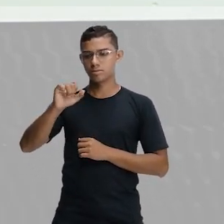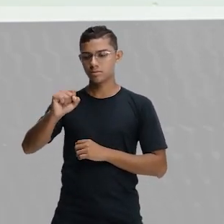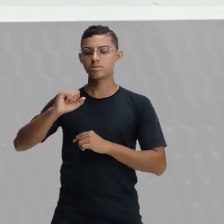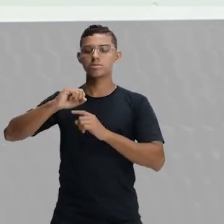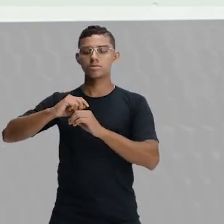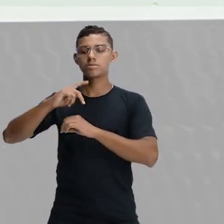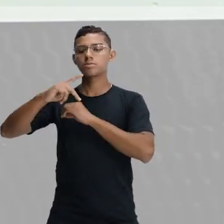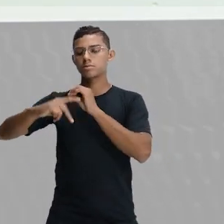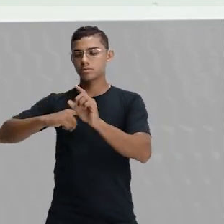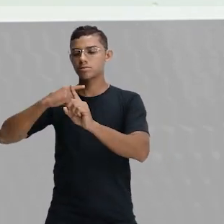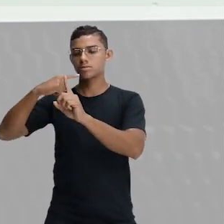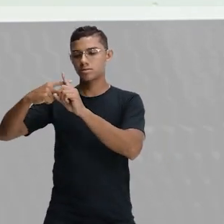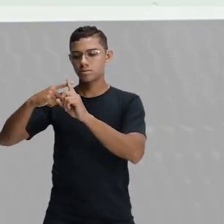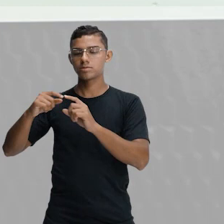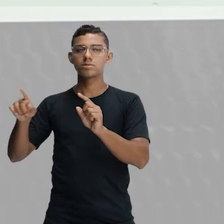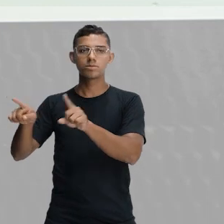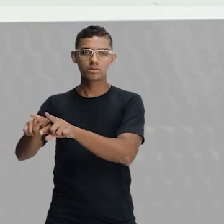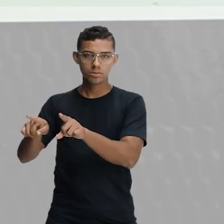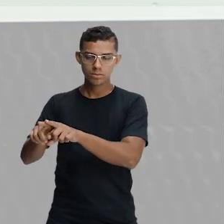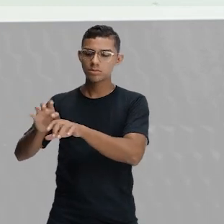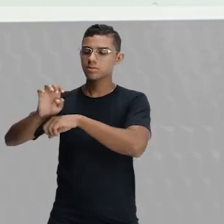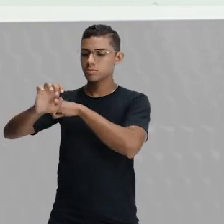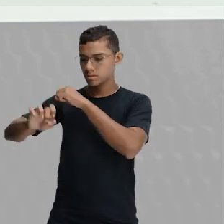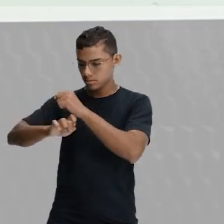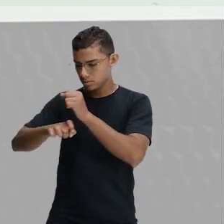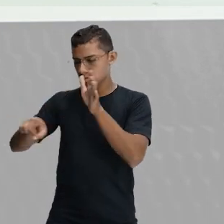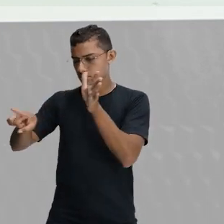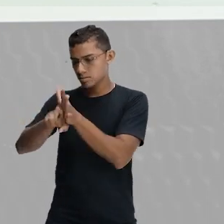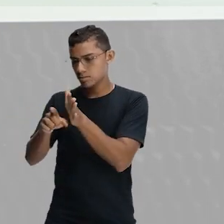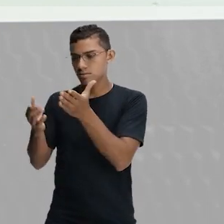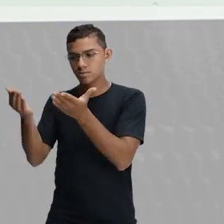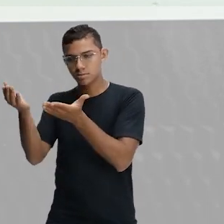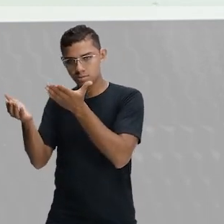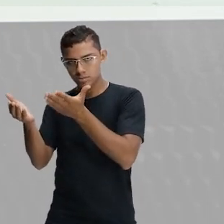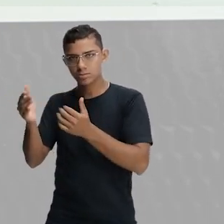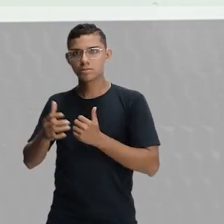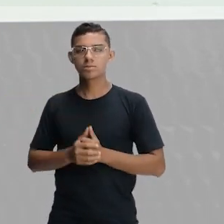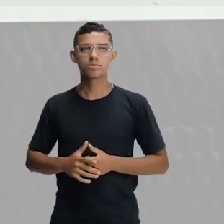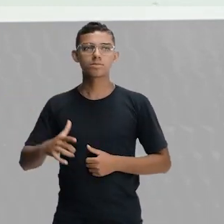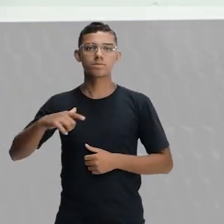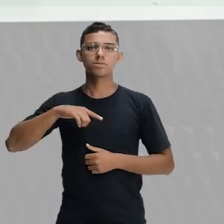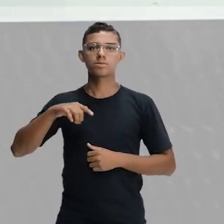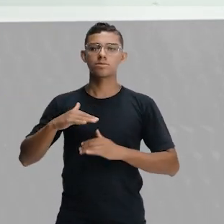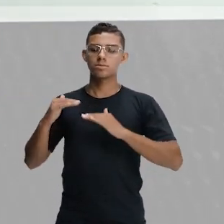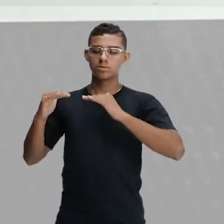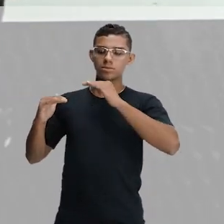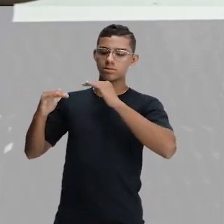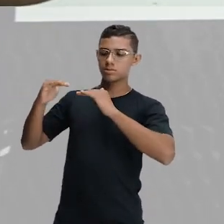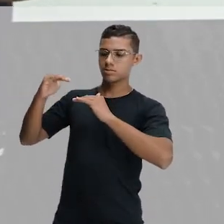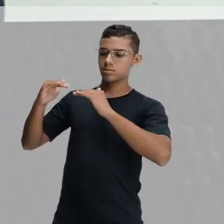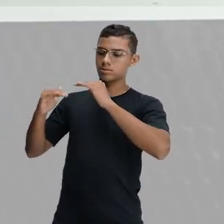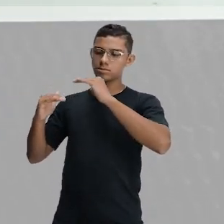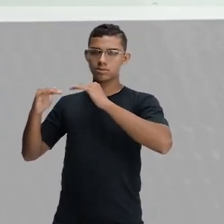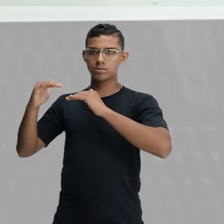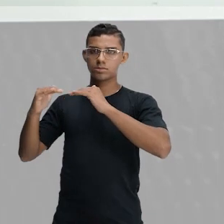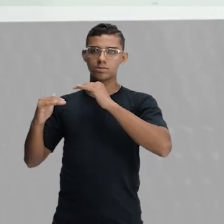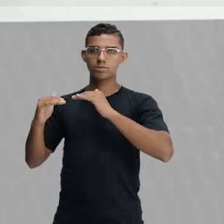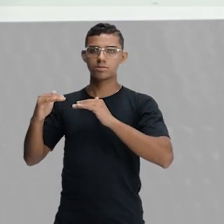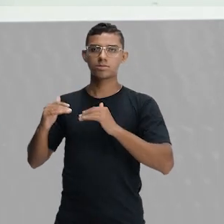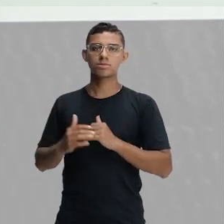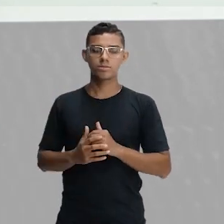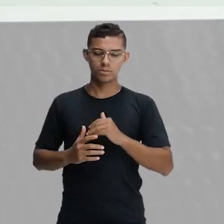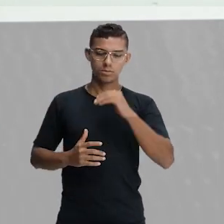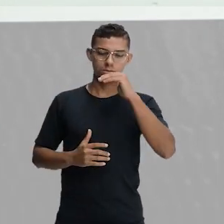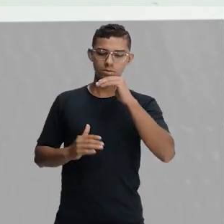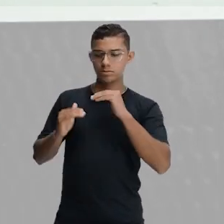e cargas negativas. Ou seja, eles estão ali em equilíbrio. Então quer dizer que a